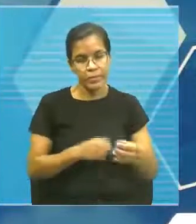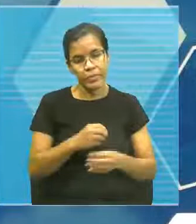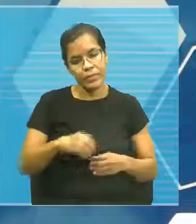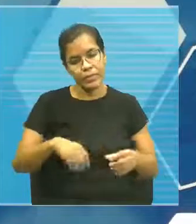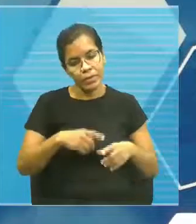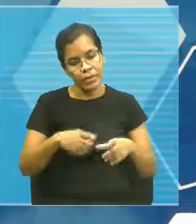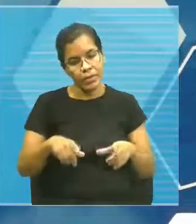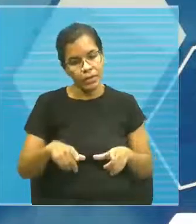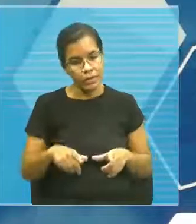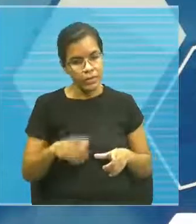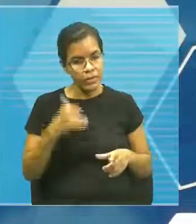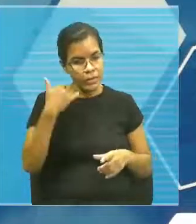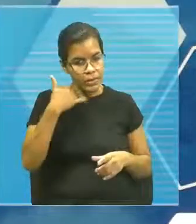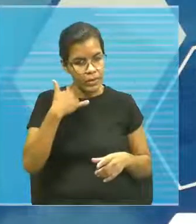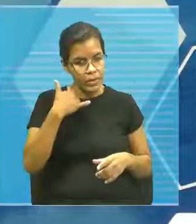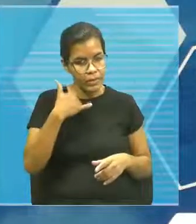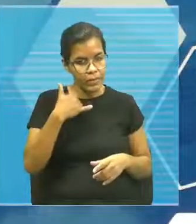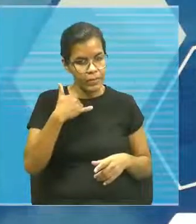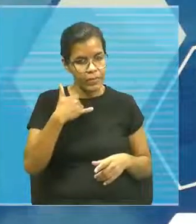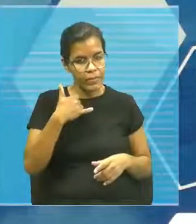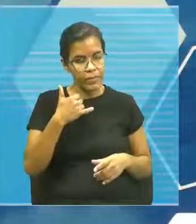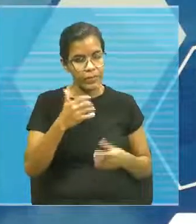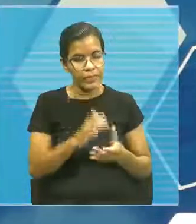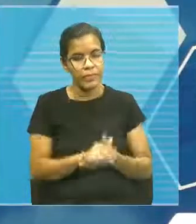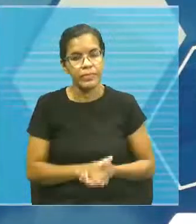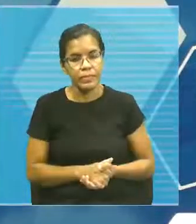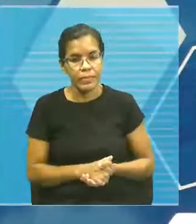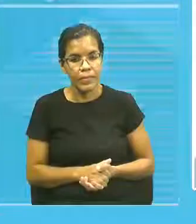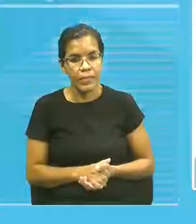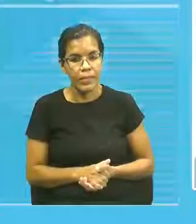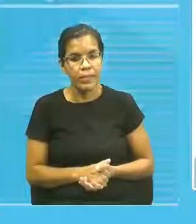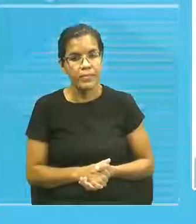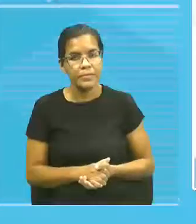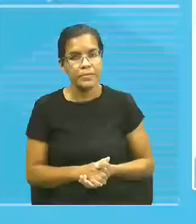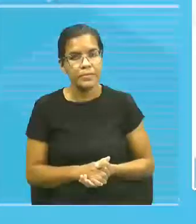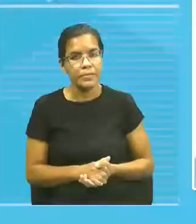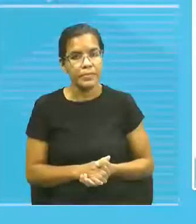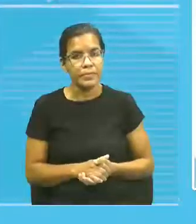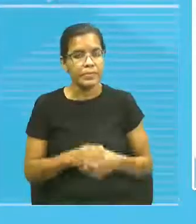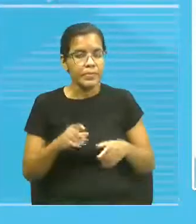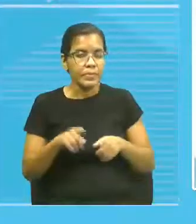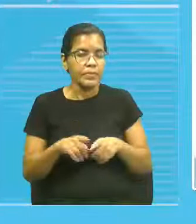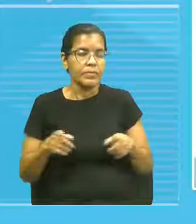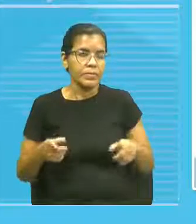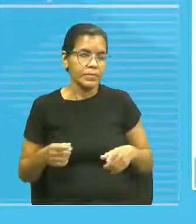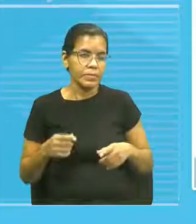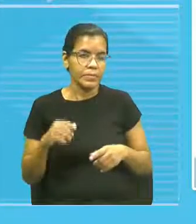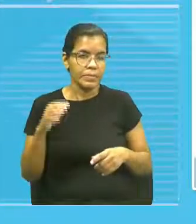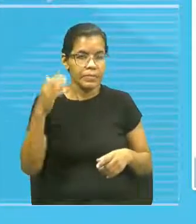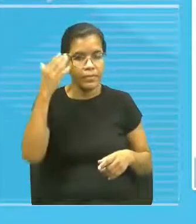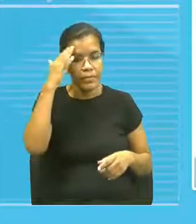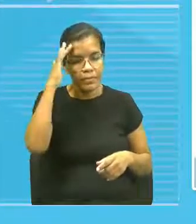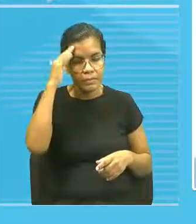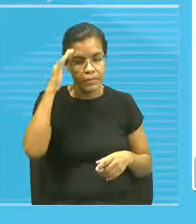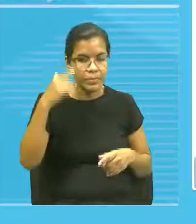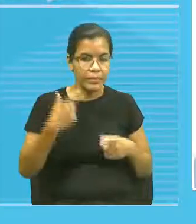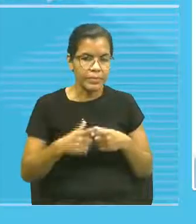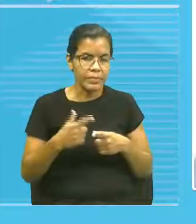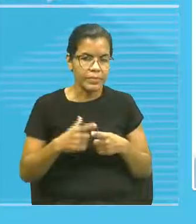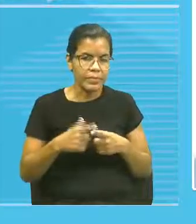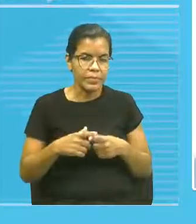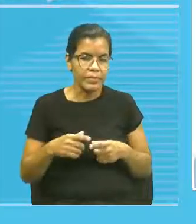celular. Certo? É isso. Mas pensa comigo, por que que ele